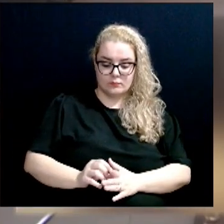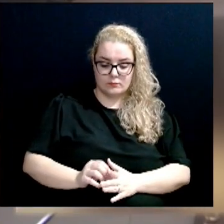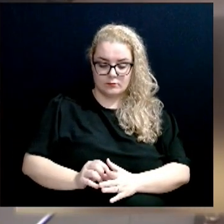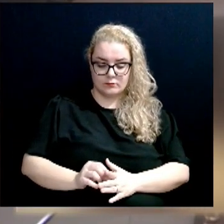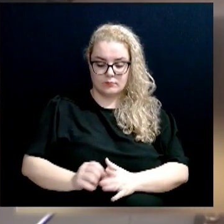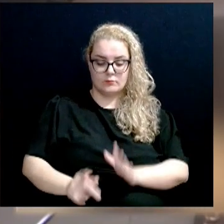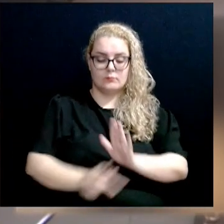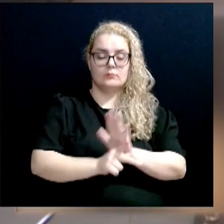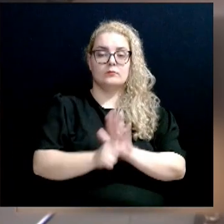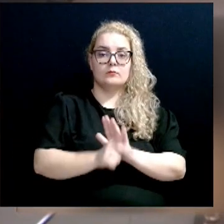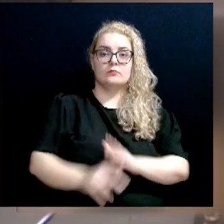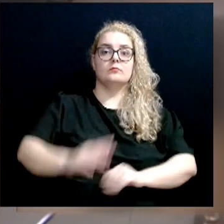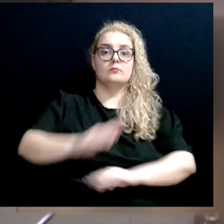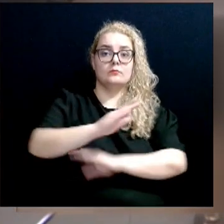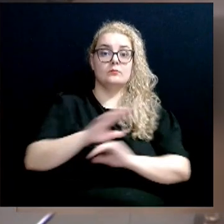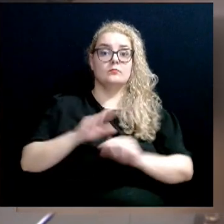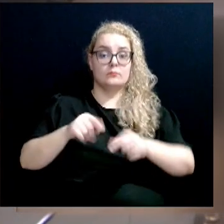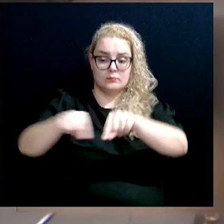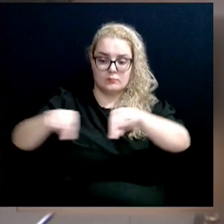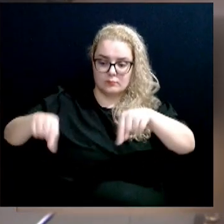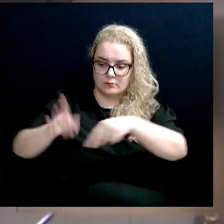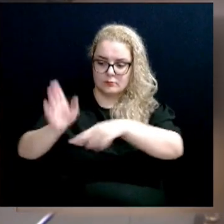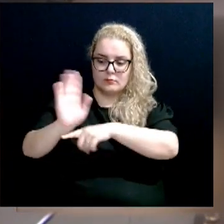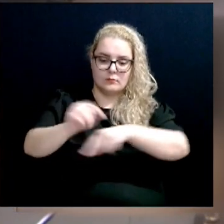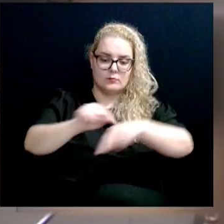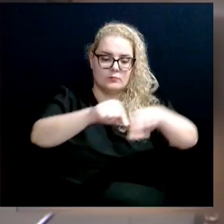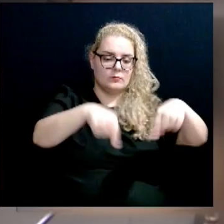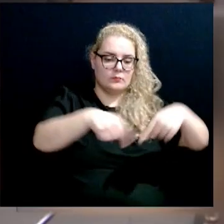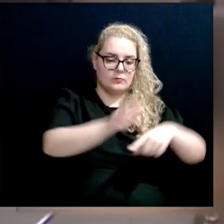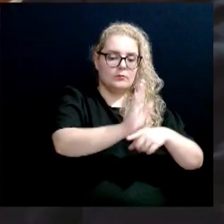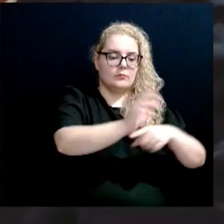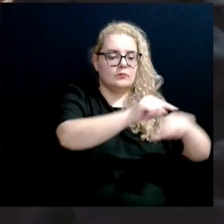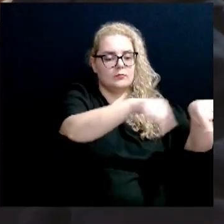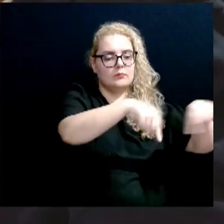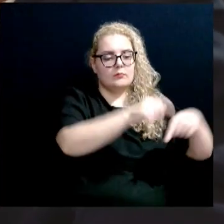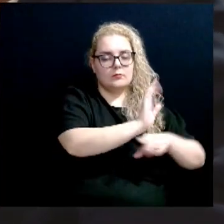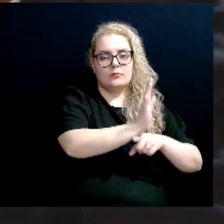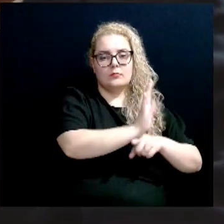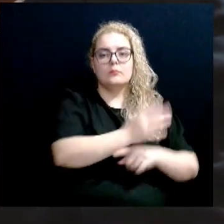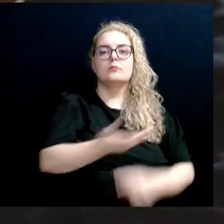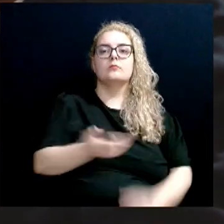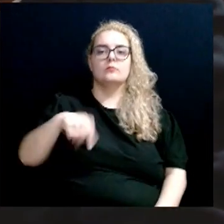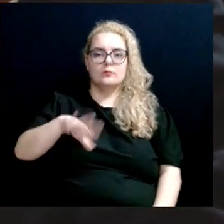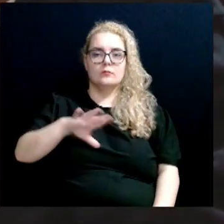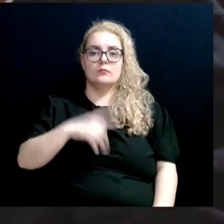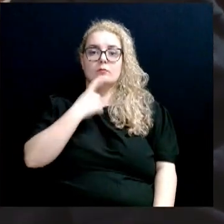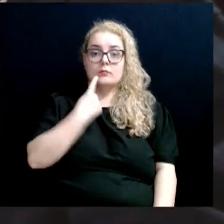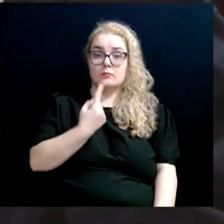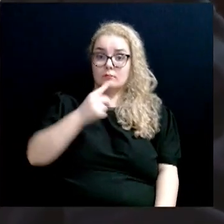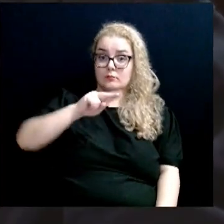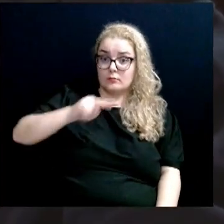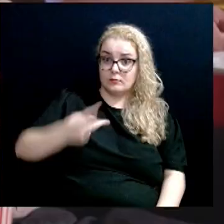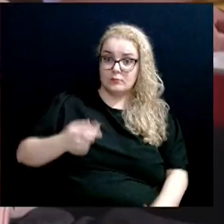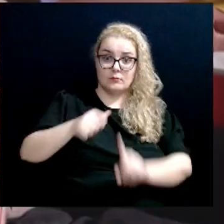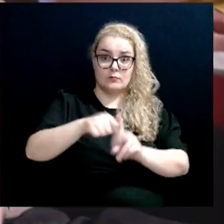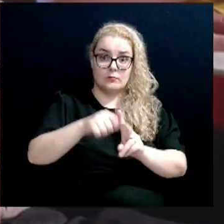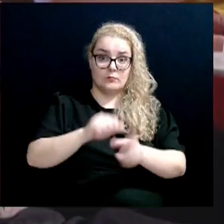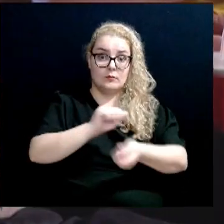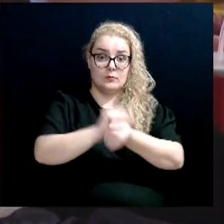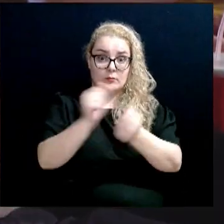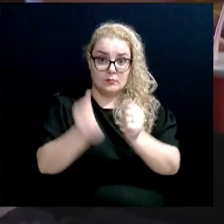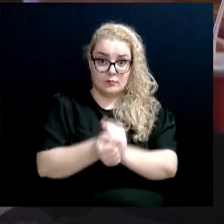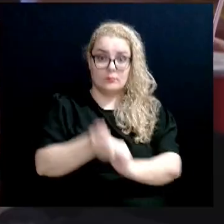que todas as salas de cinema da cidade realizem pelo menos uma vez por mês sessões adaptadas para crianças